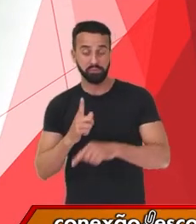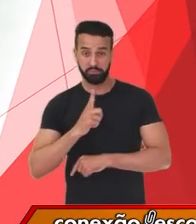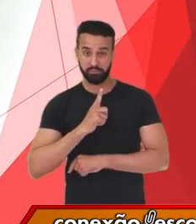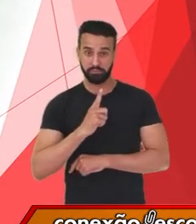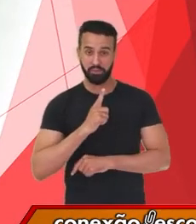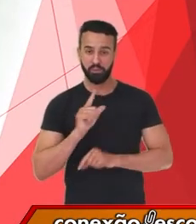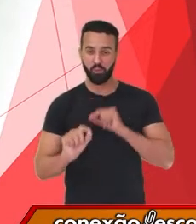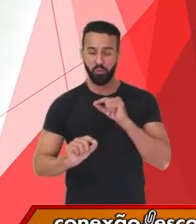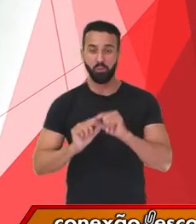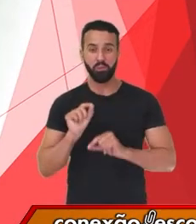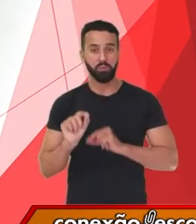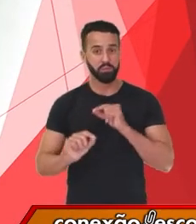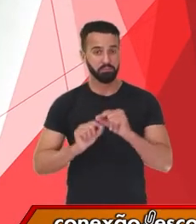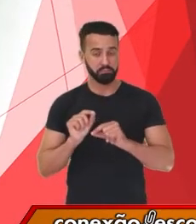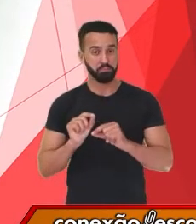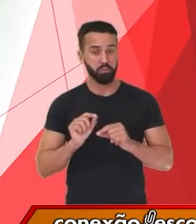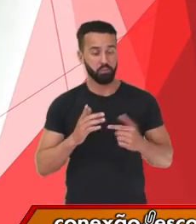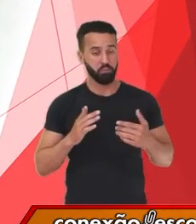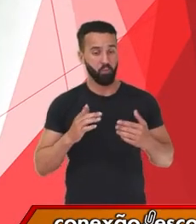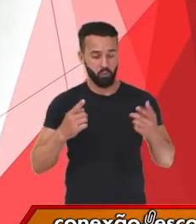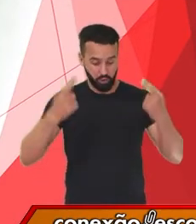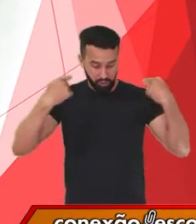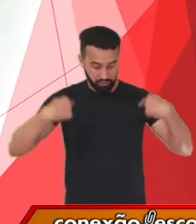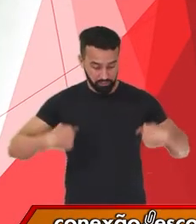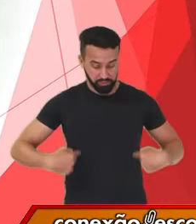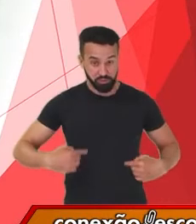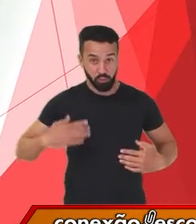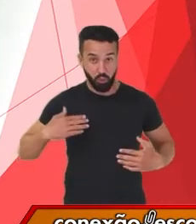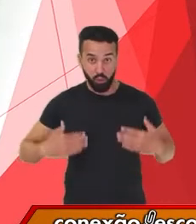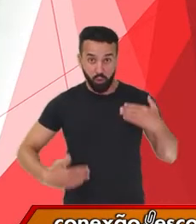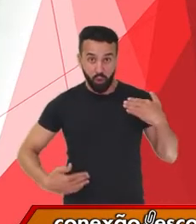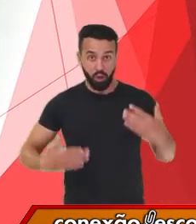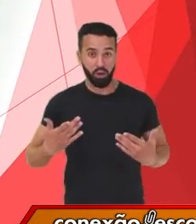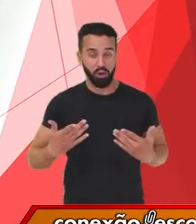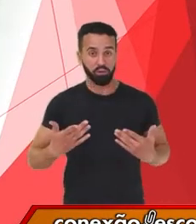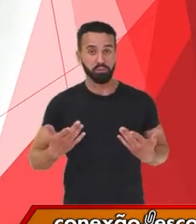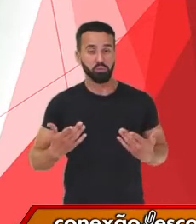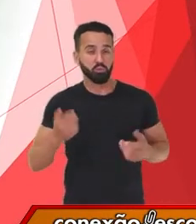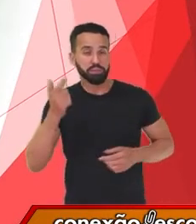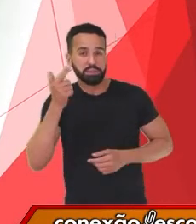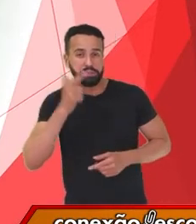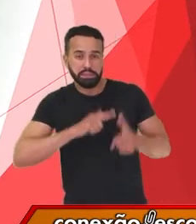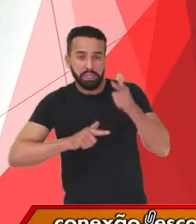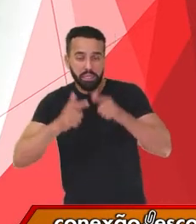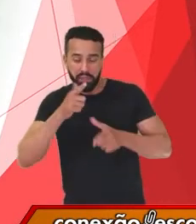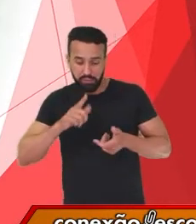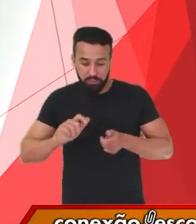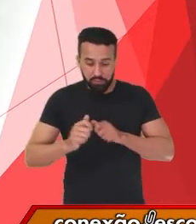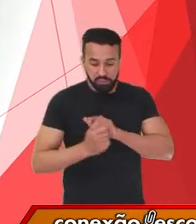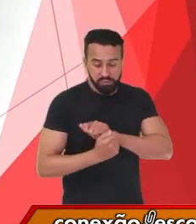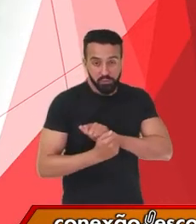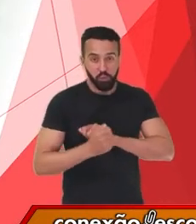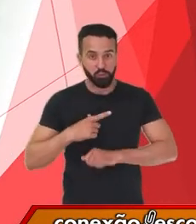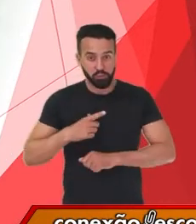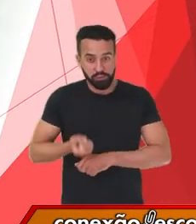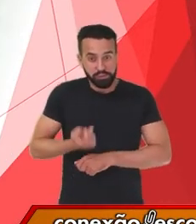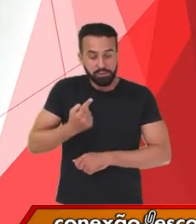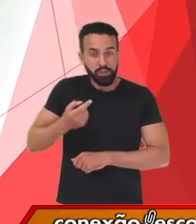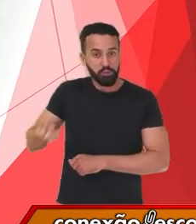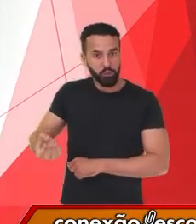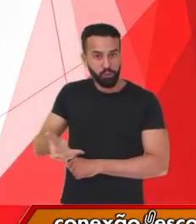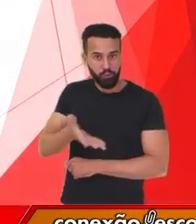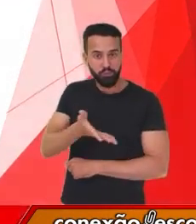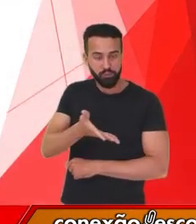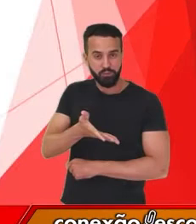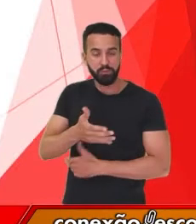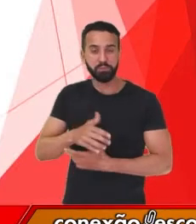todo um processo para que o organismo tenda a se normalizar em relação a esses fenômenos. Então, no caso,